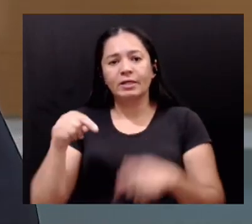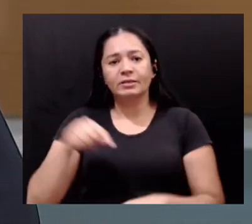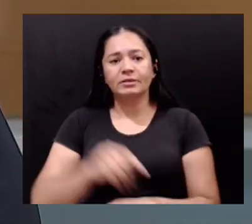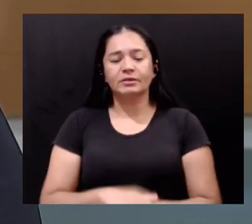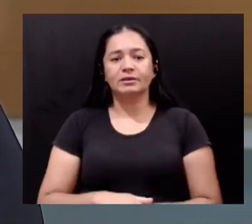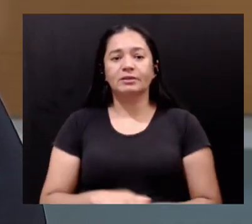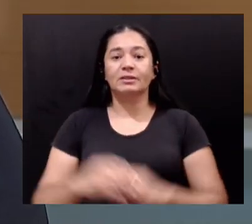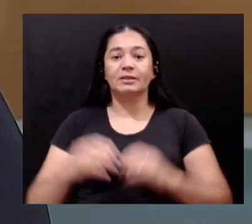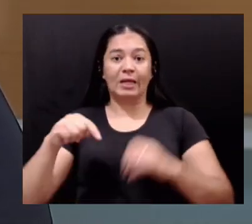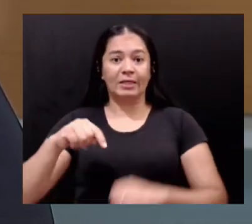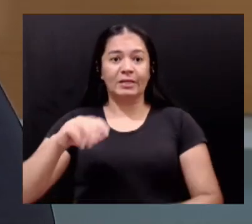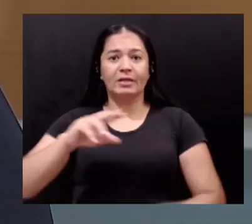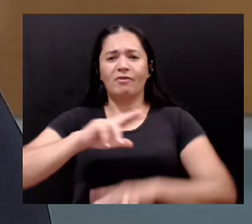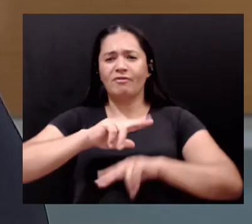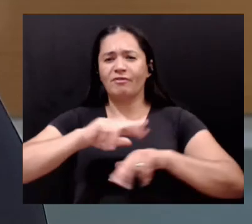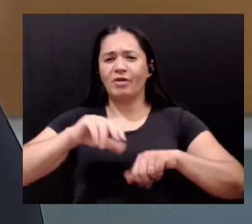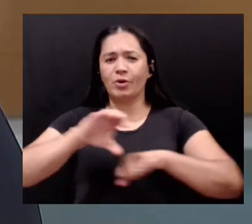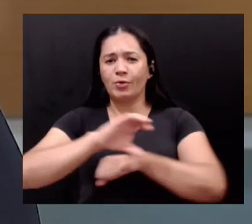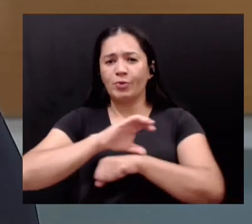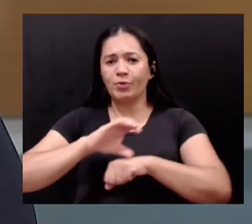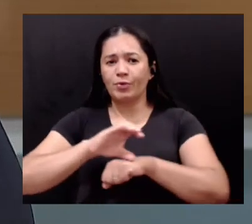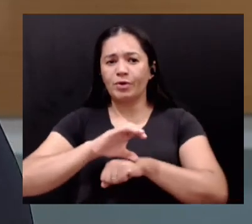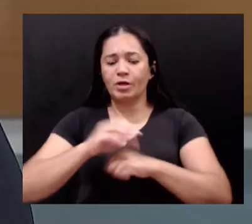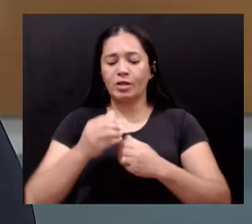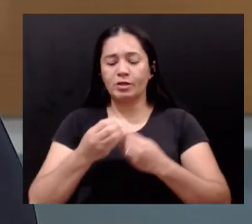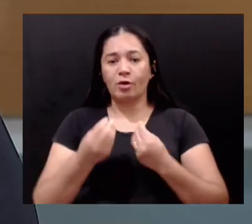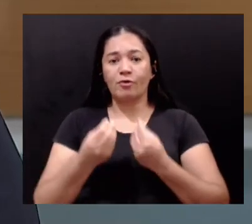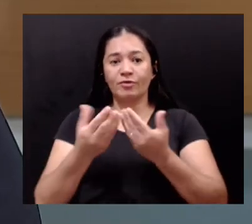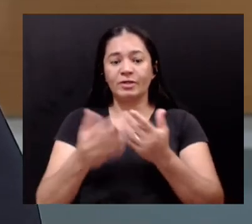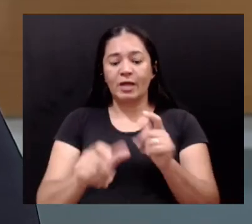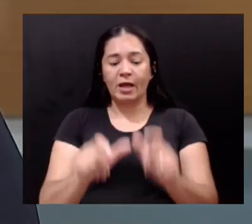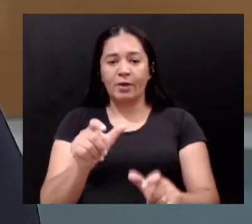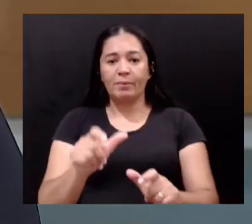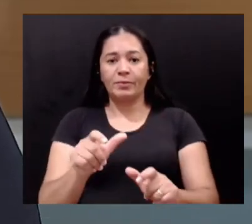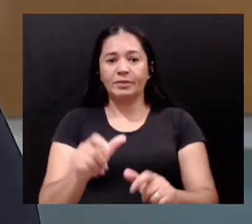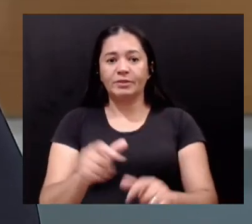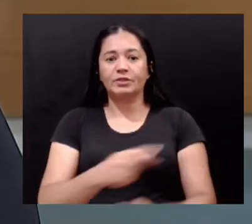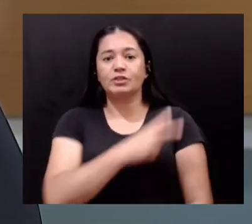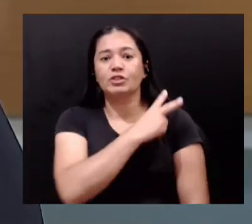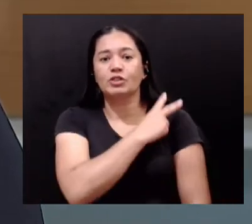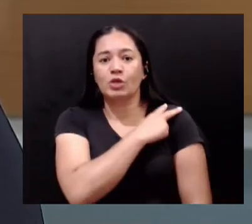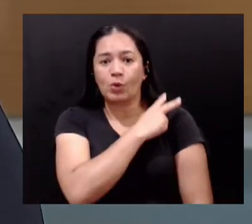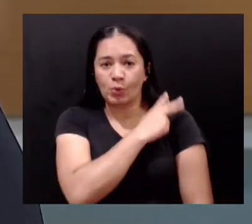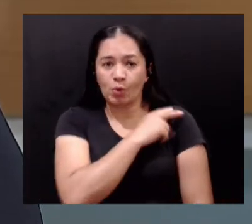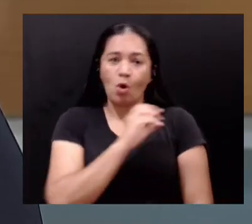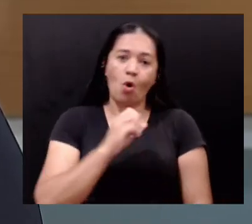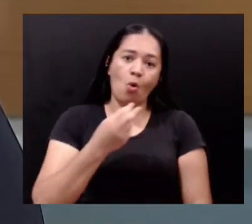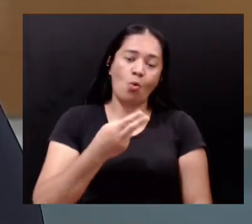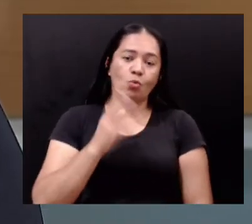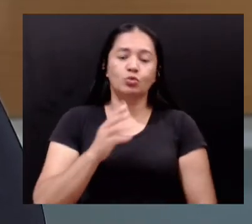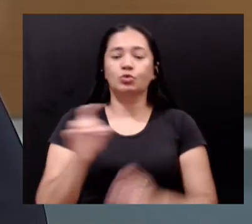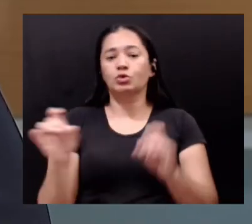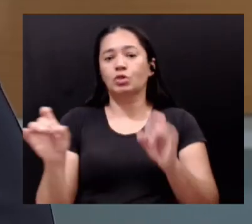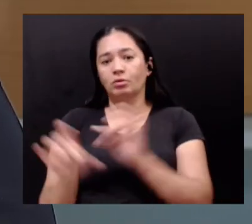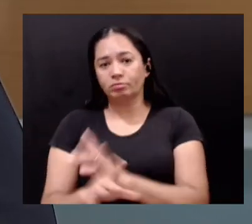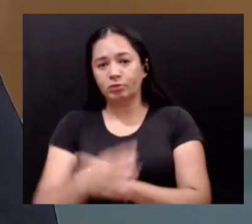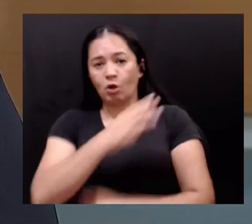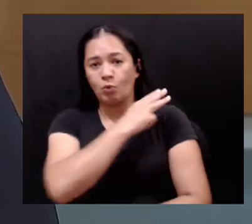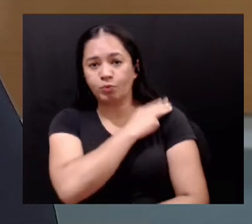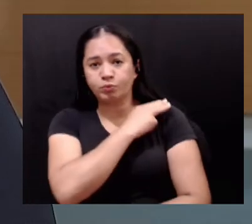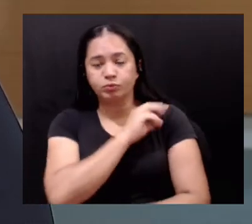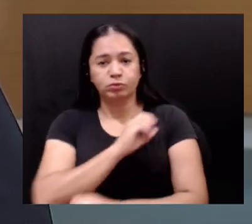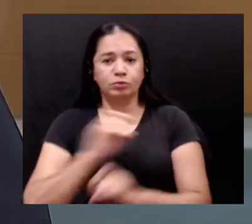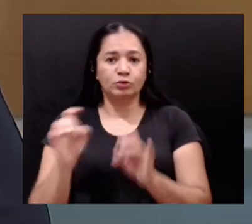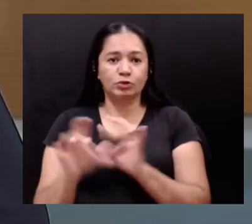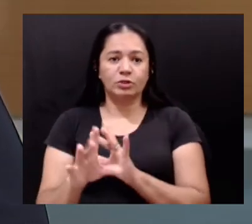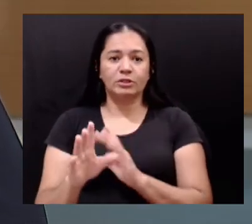vários cursos que estão sendo oferecidos para quem está no segundo ano do ensino médio ou já concluintes do ensino médio, que a gente tem na área da